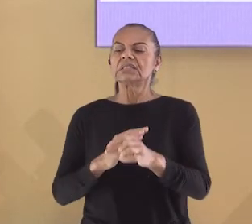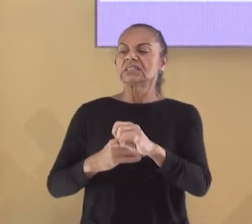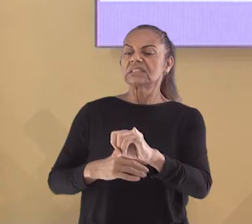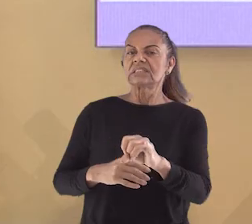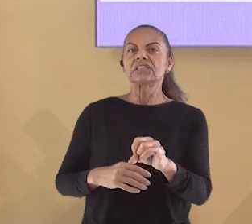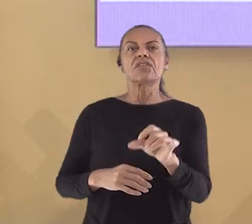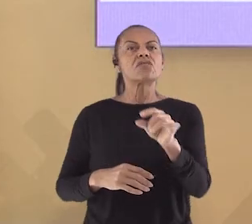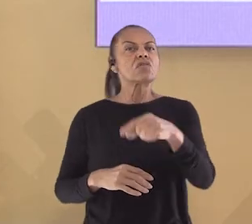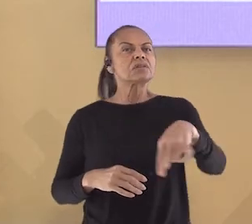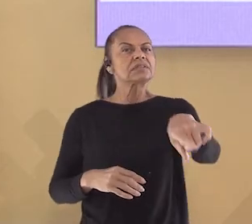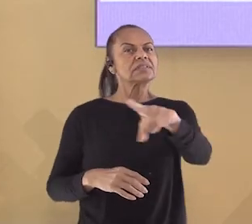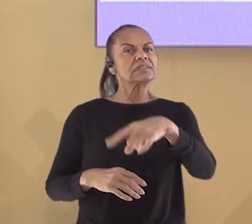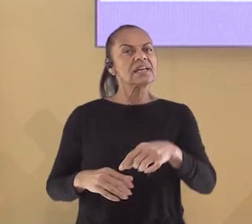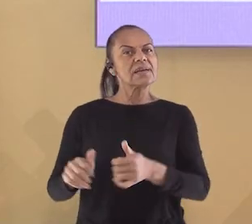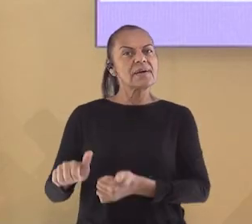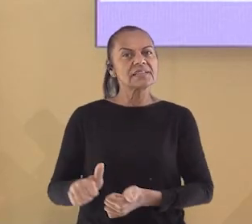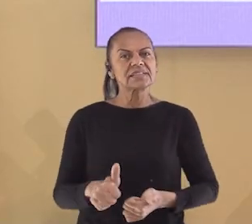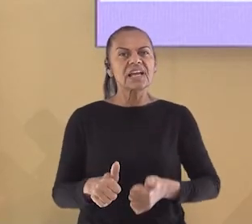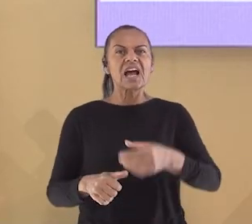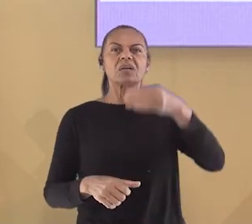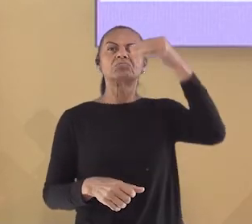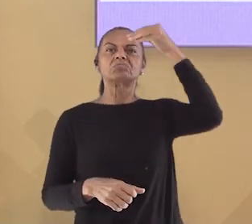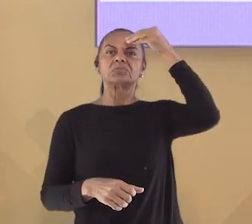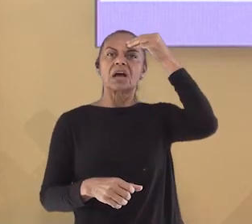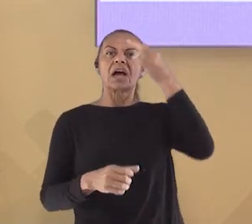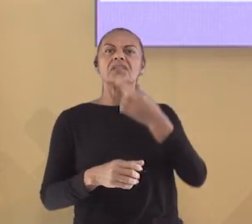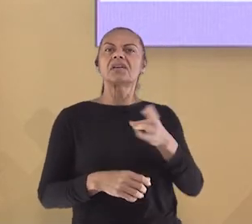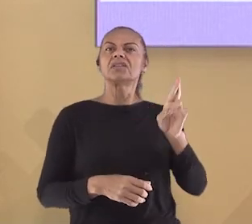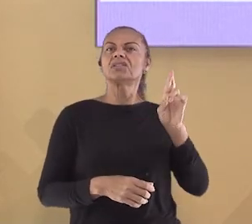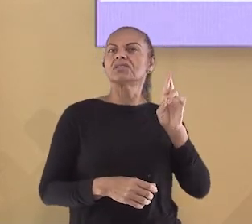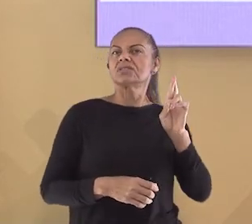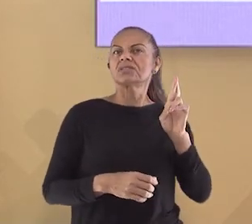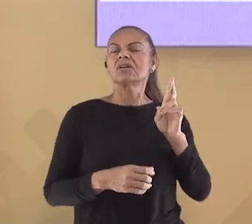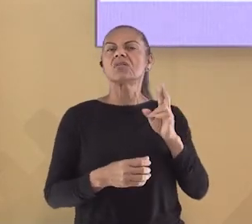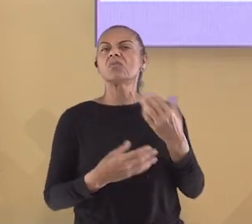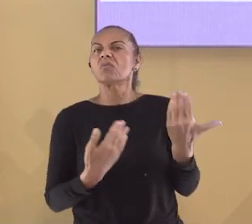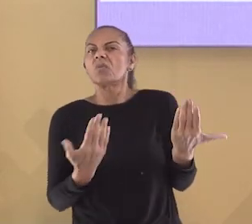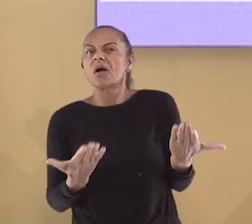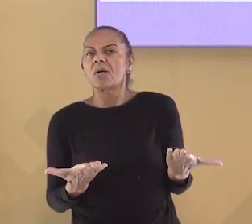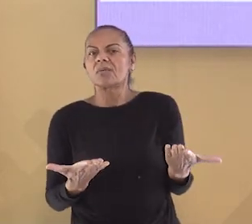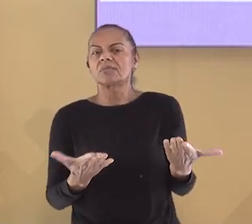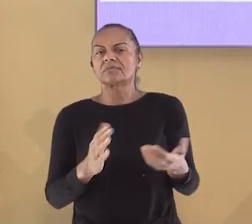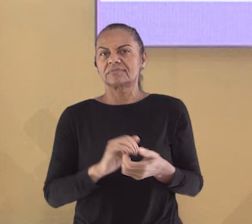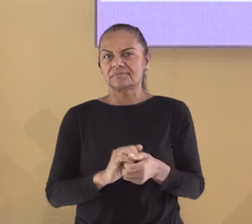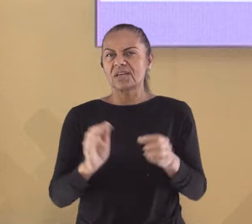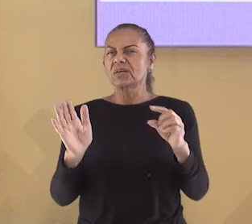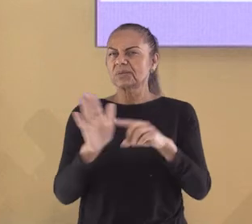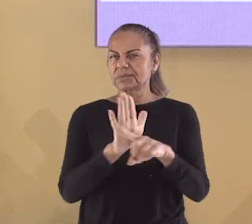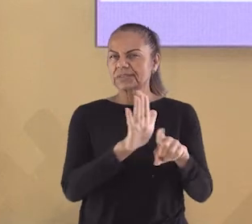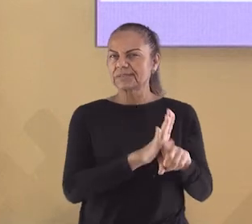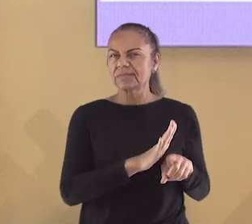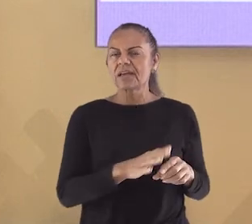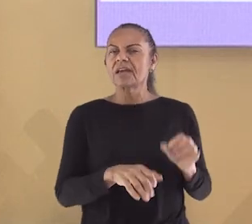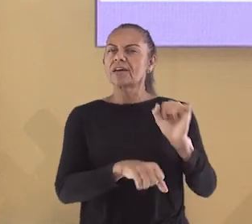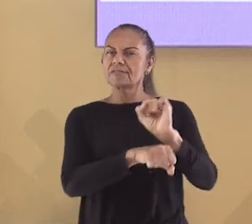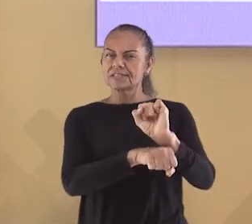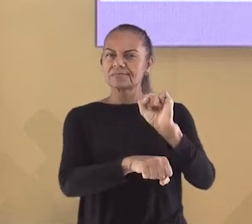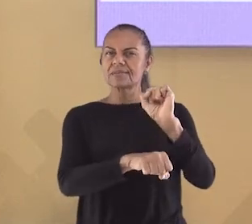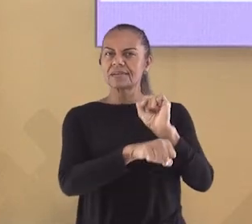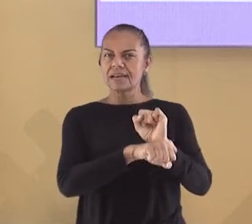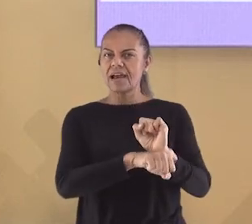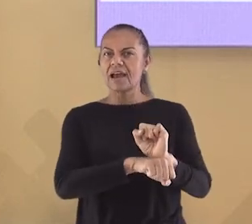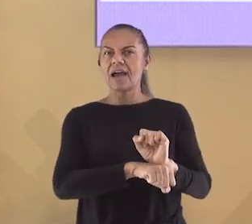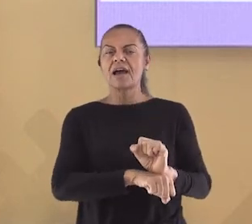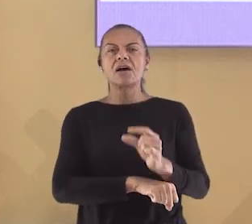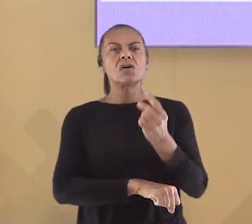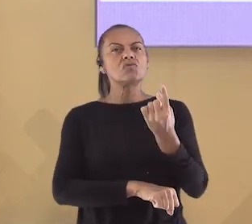religião, ou como isso aconteceu. Para você ouvir essa história com calma aí, eu vou dar um tempo, ok? 1 minuto